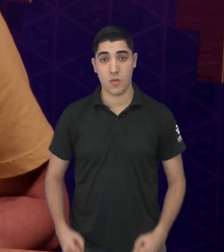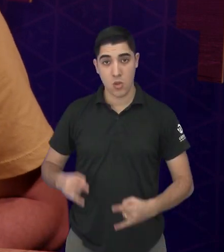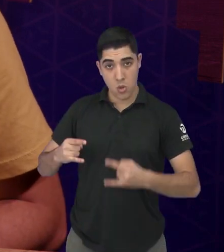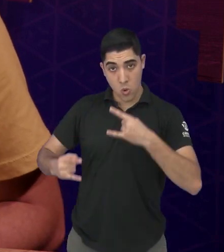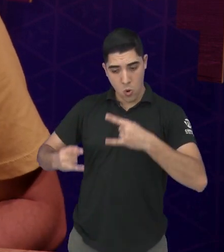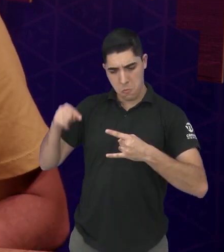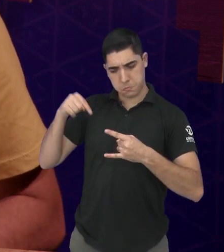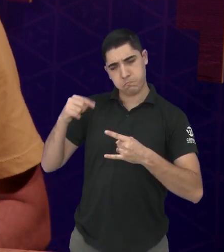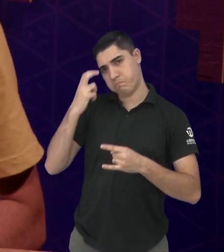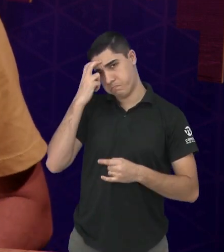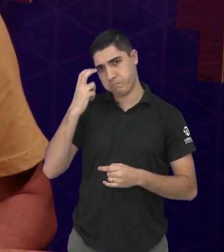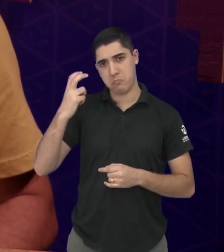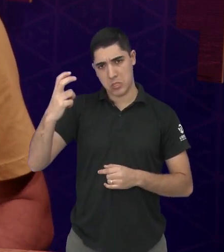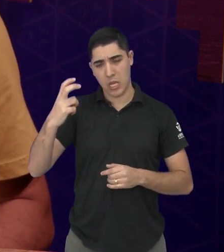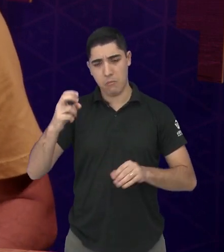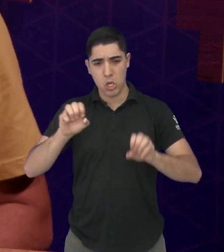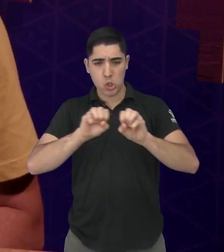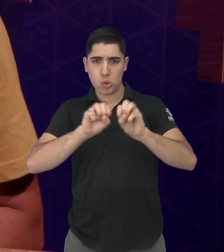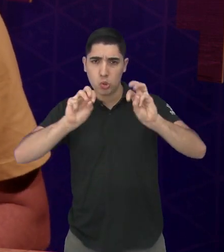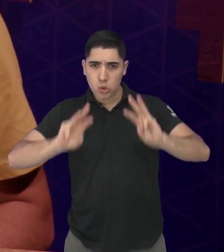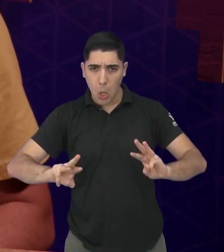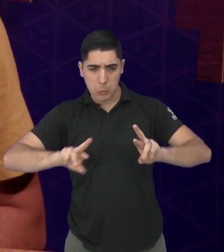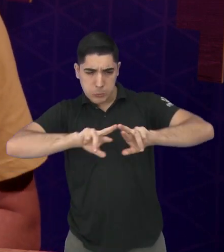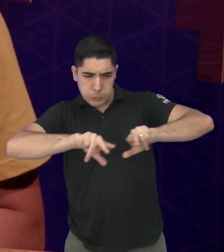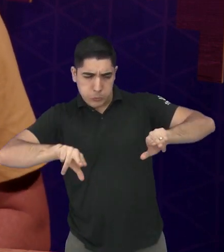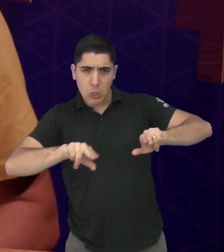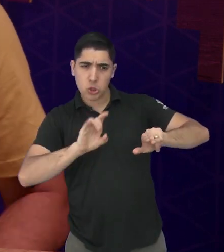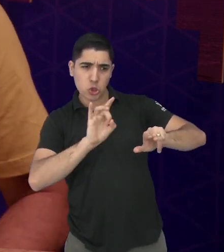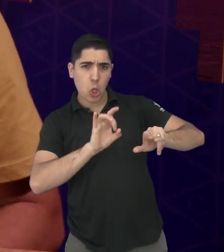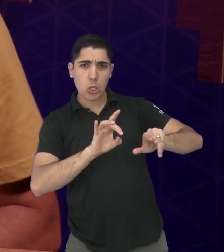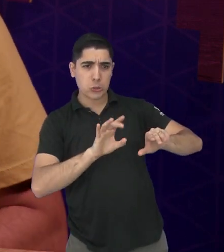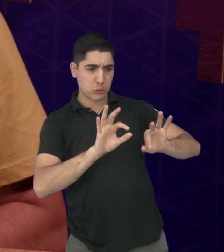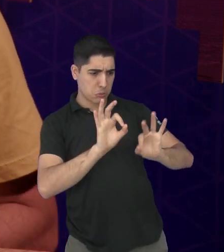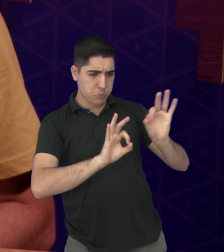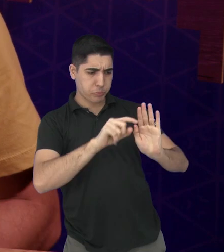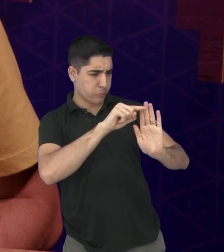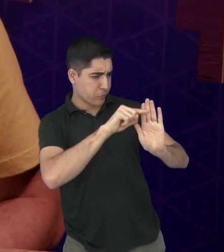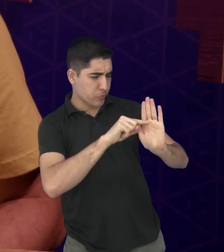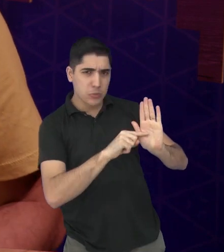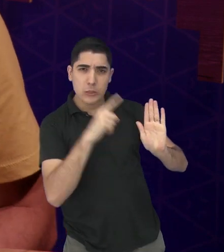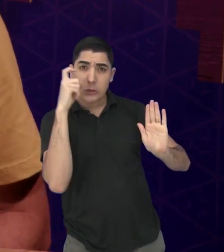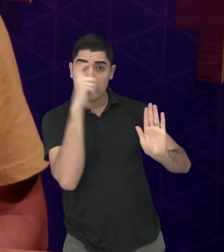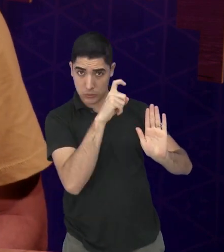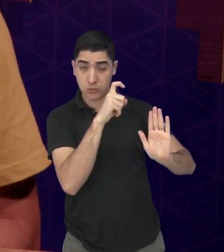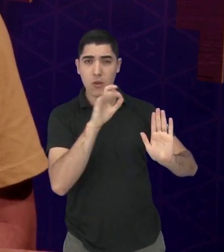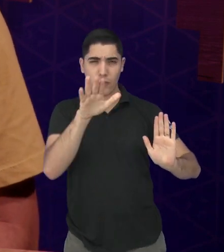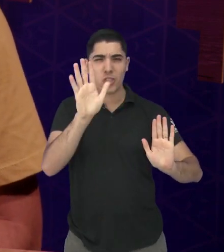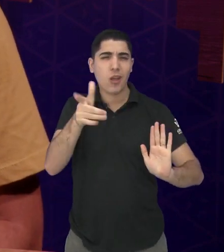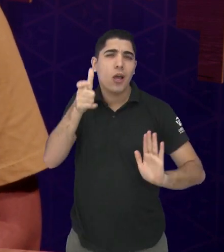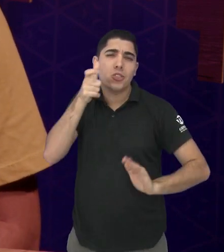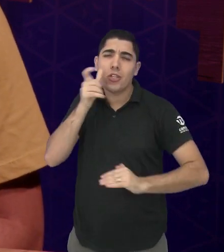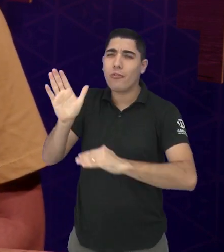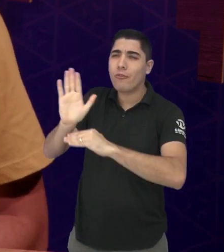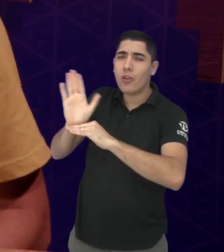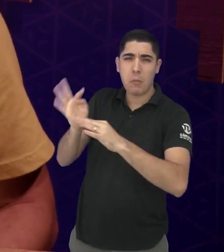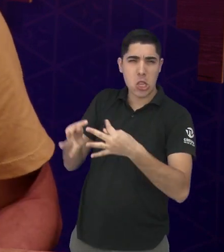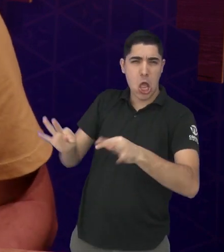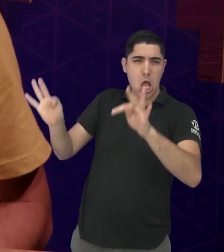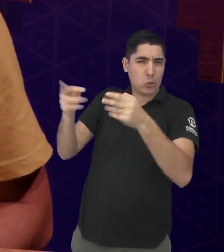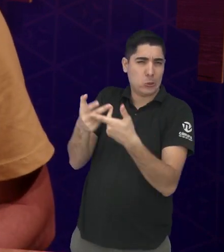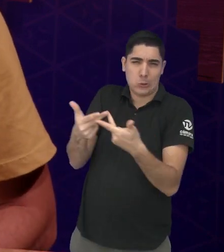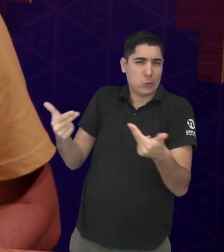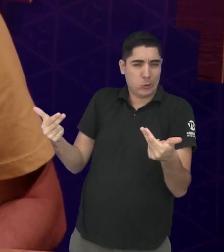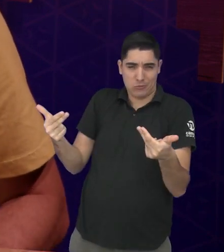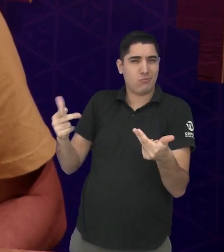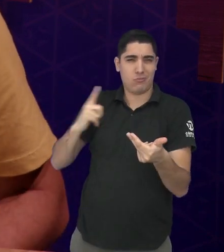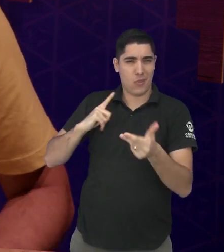Robôs inteligentes, sistemas autônomos e algoritmos complexos. Provavelmente você já assistiu a algum filme como Vingadores: A Era